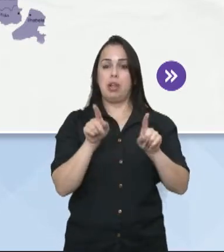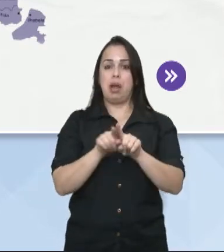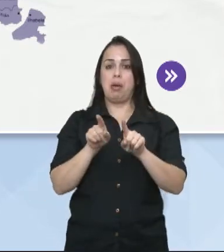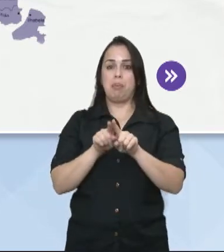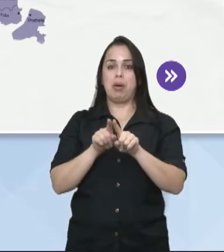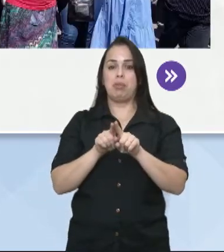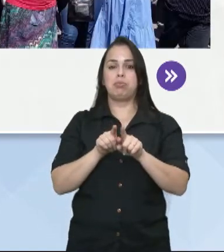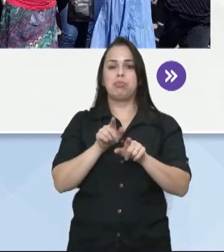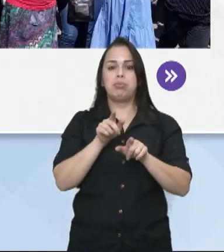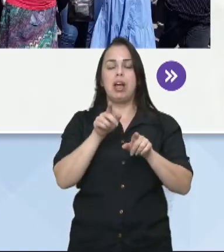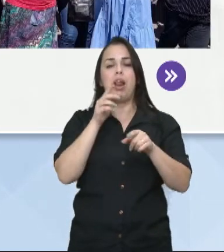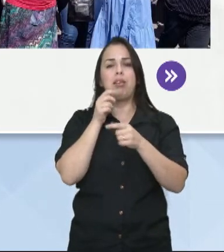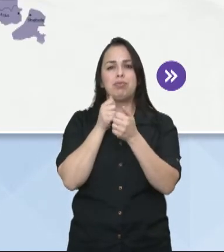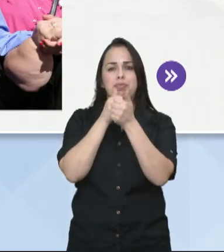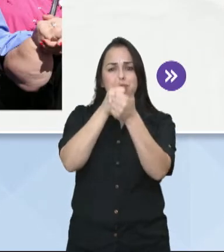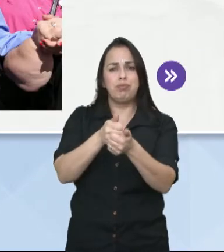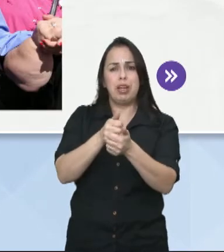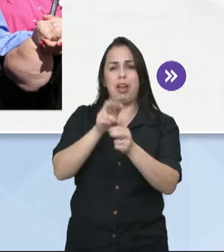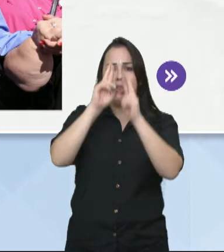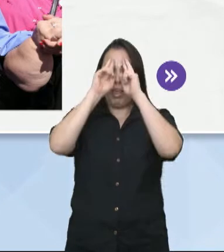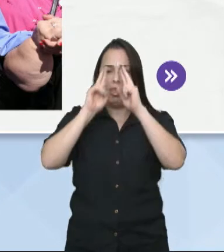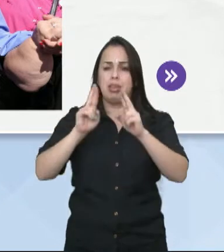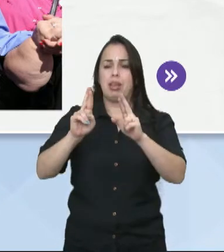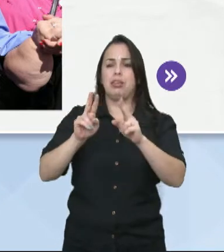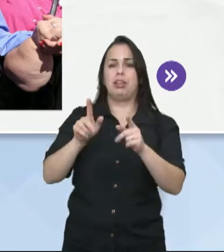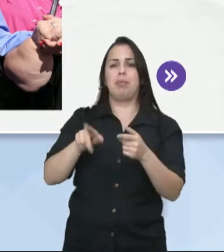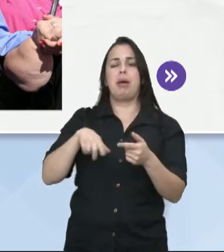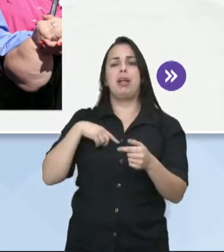causas direcionadas à geração de